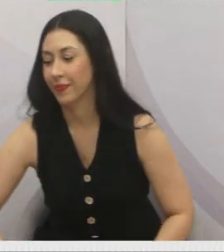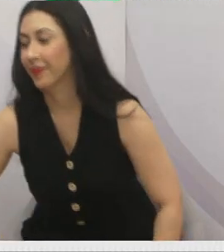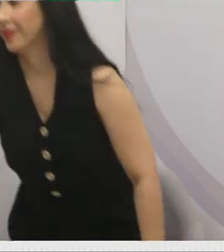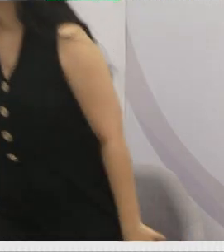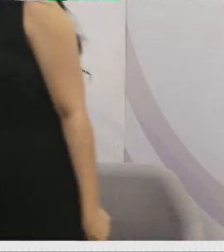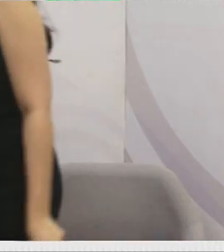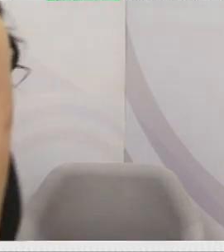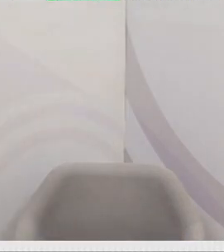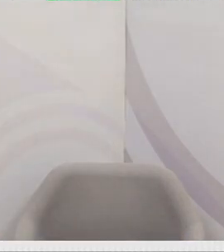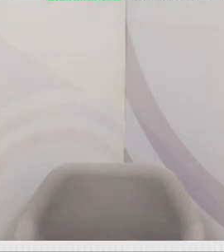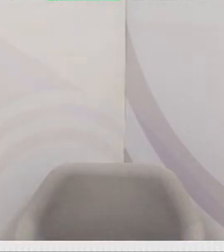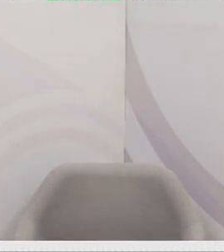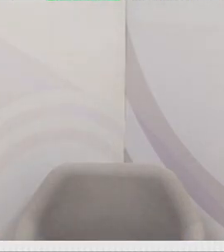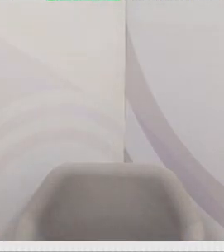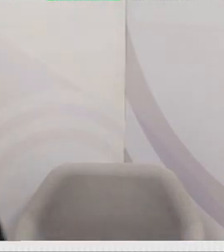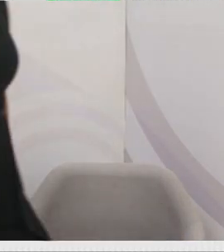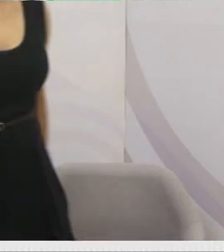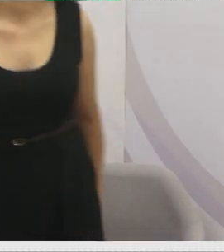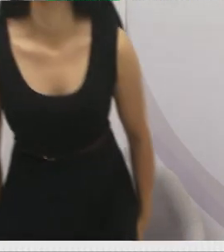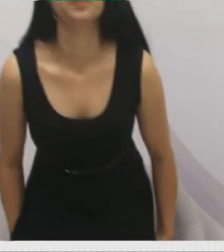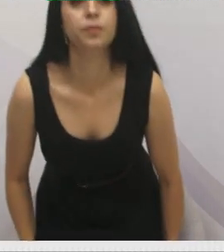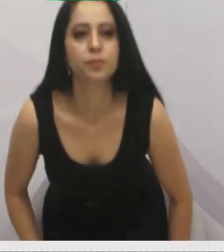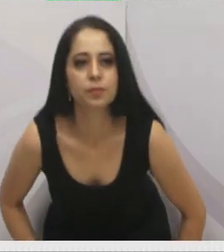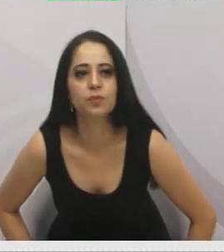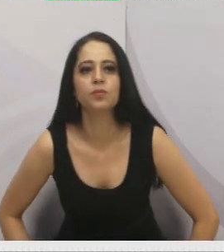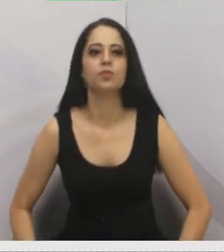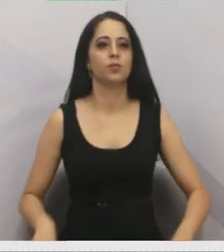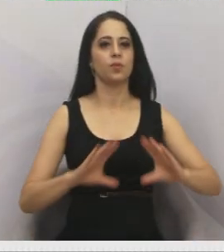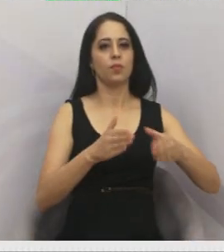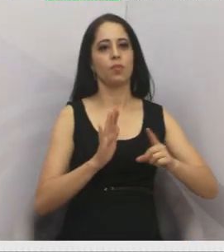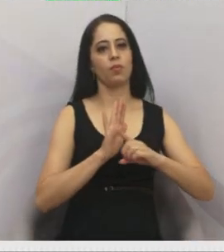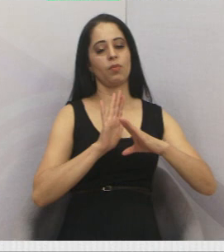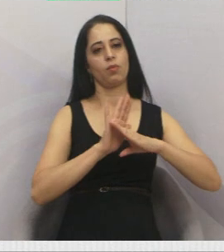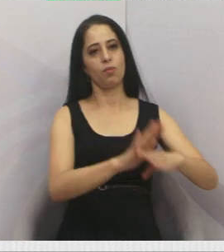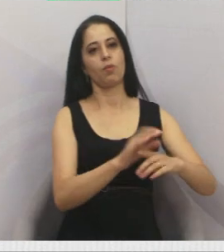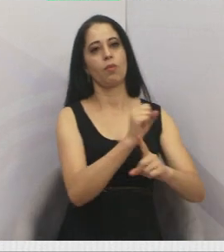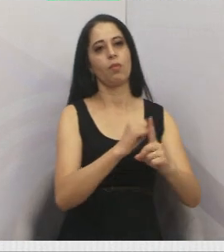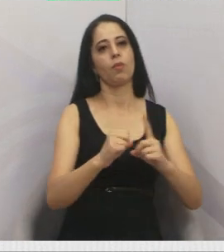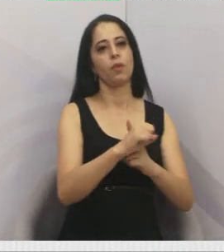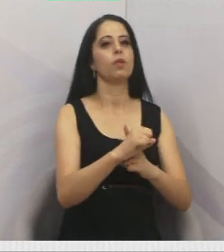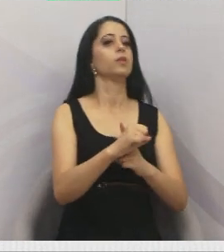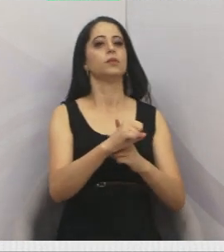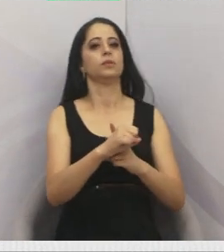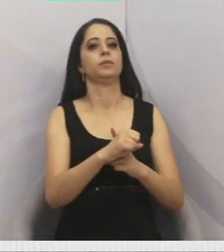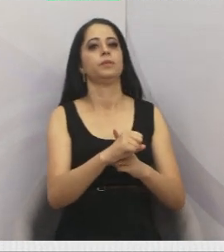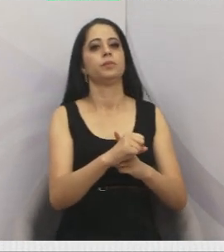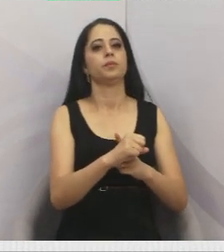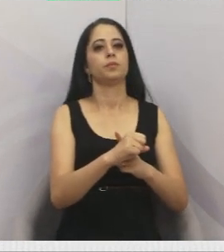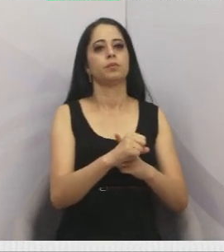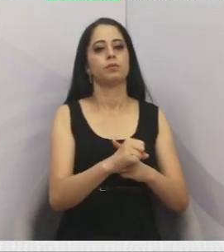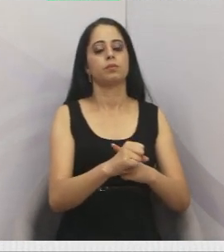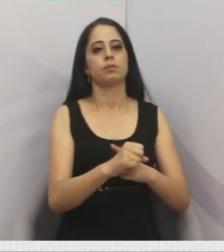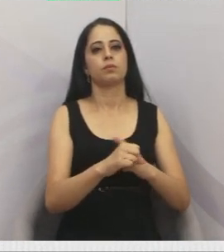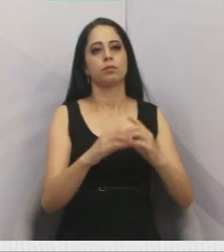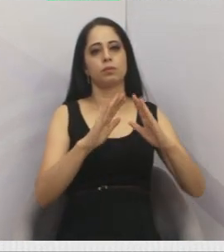voto. Segmento Movimentos Populares, um voto para a Associação dos Proprietários e Moradores do Jardim